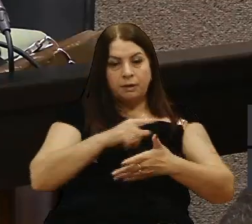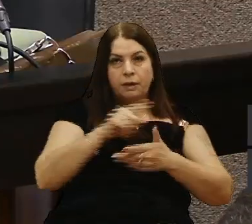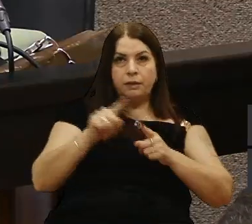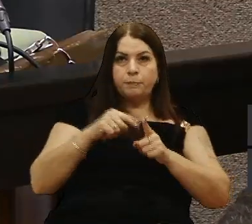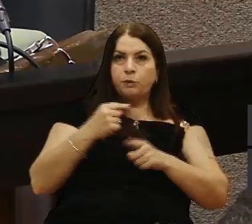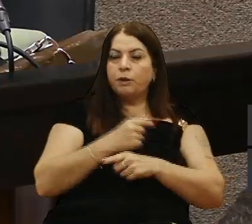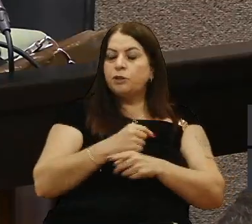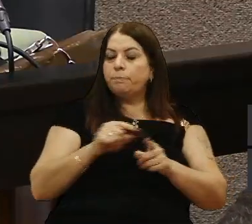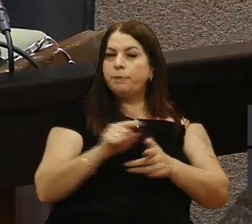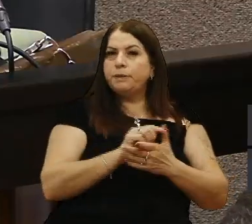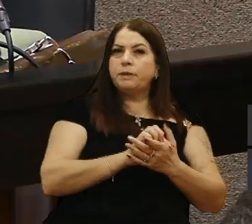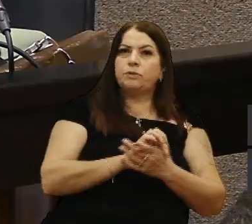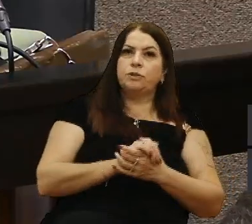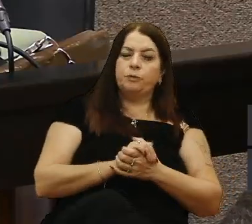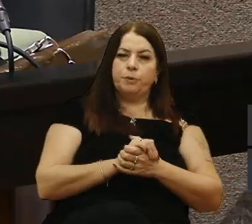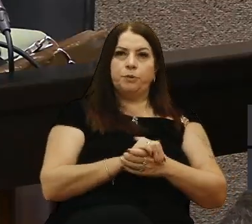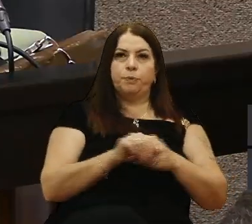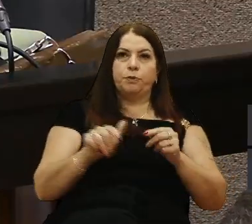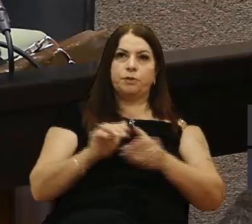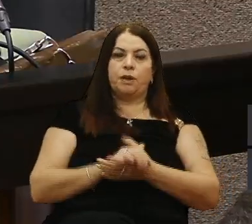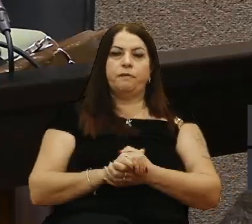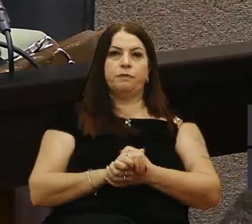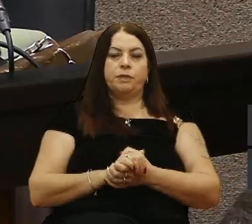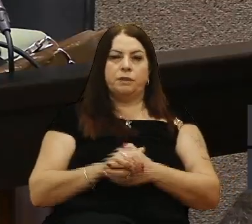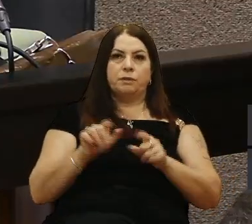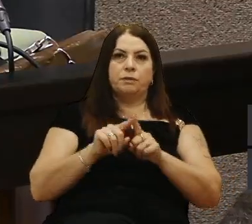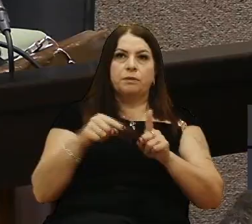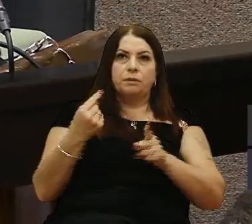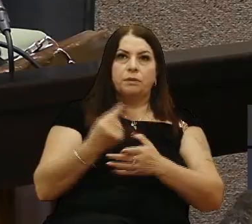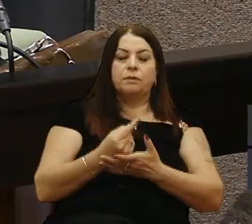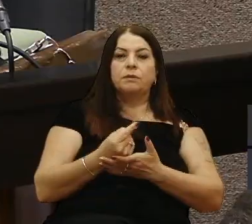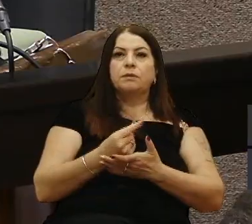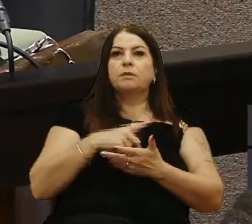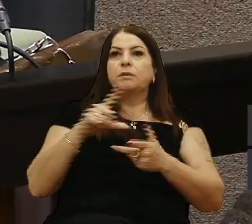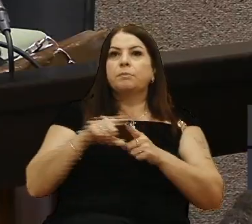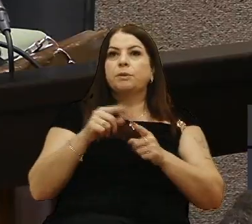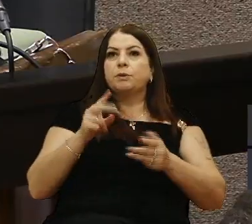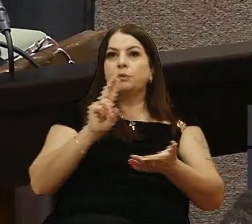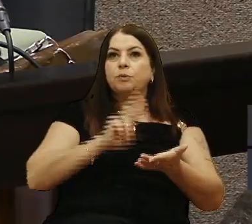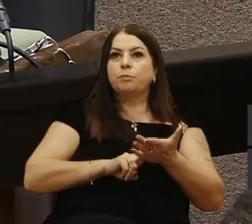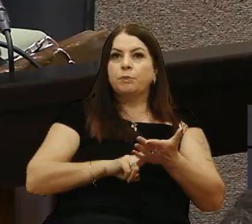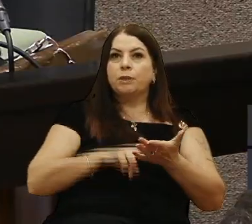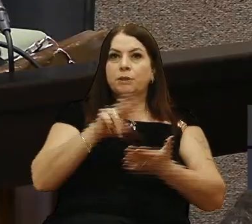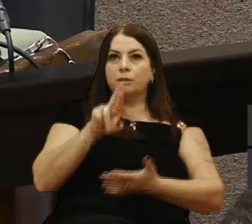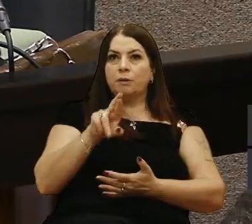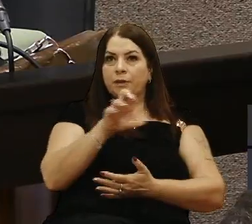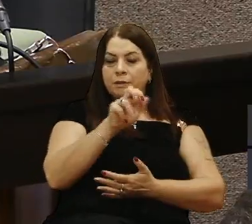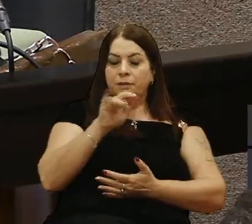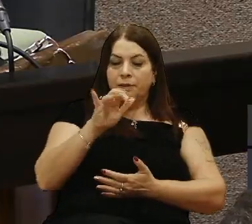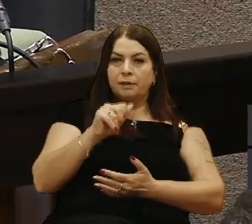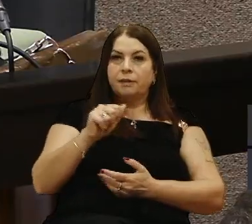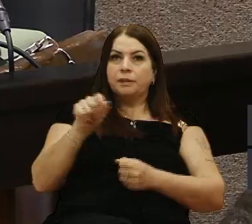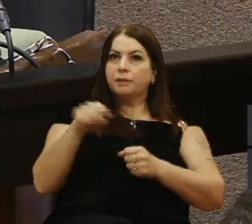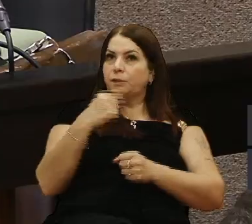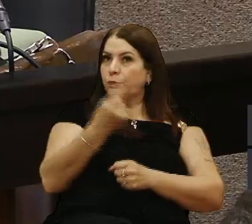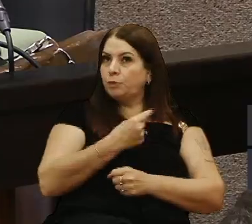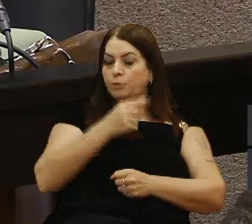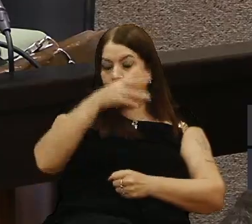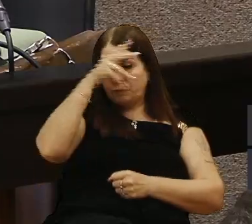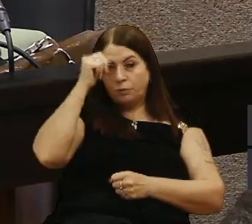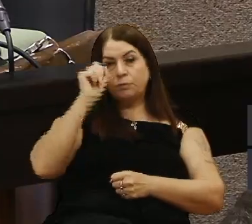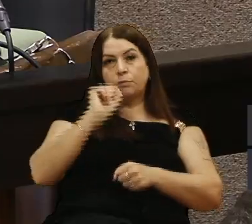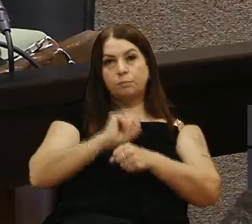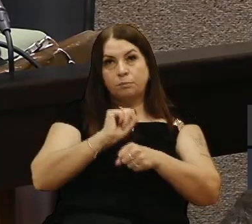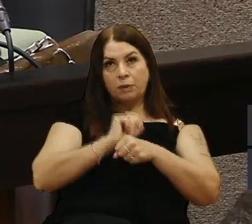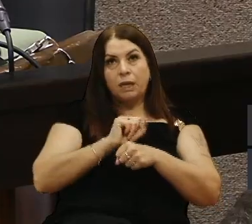vezes N situações, e agora, né, assumindo a parte da receita da prefeitura, a gente espera